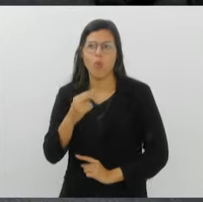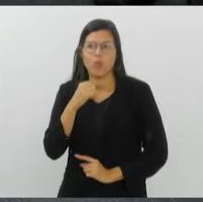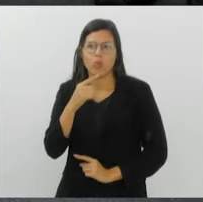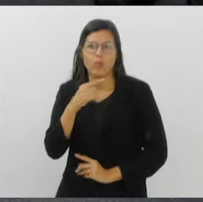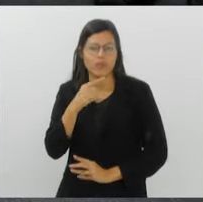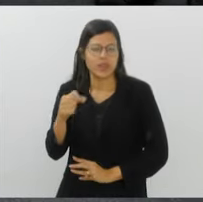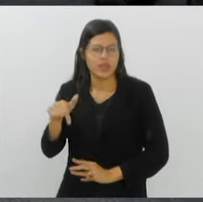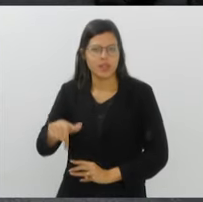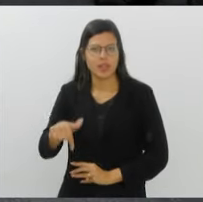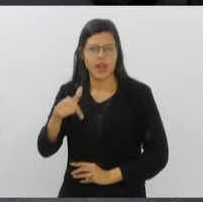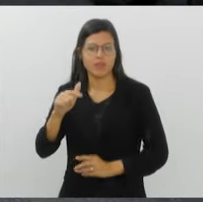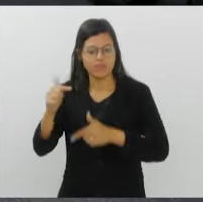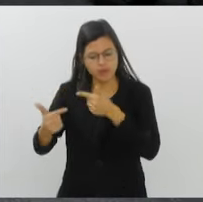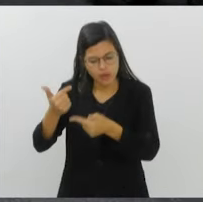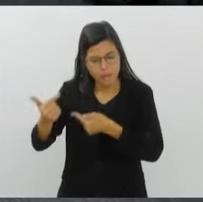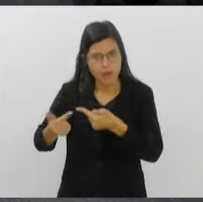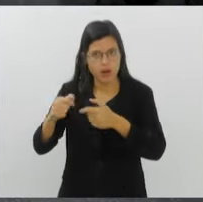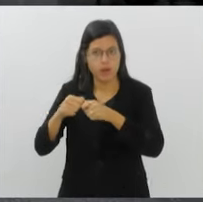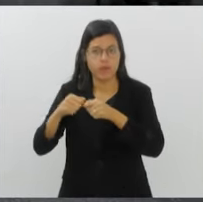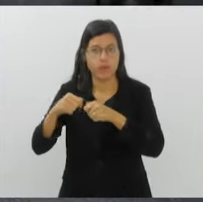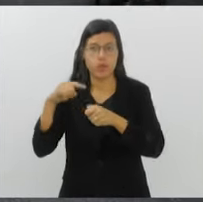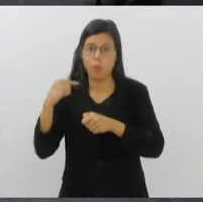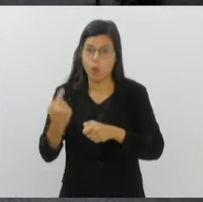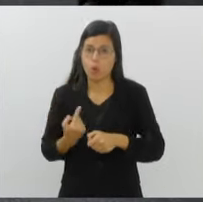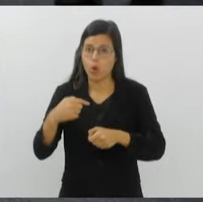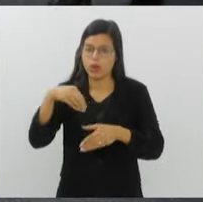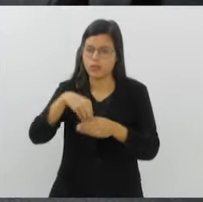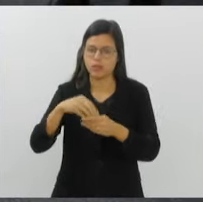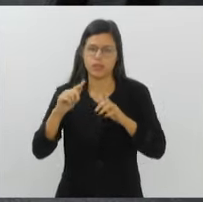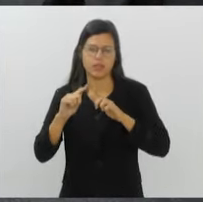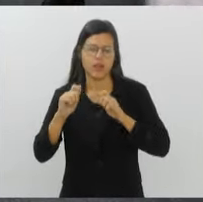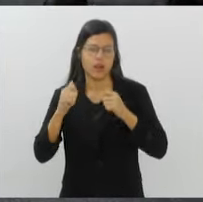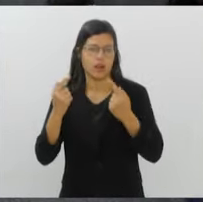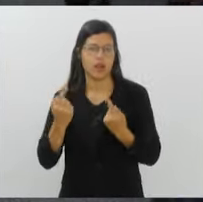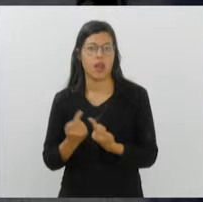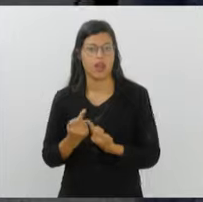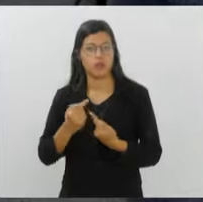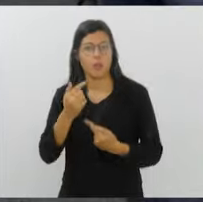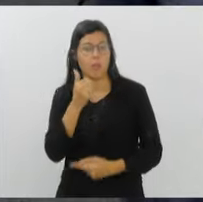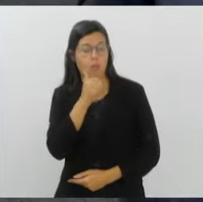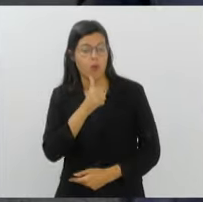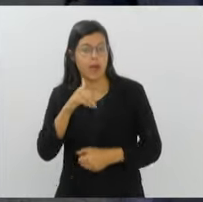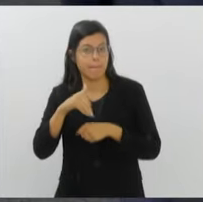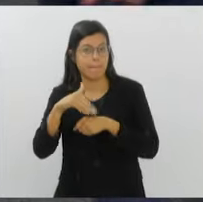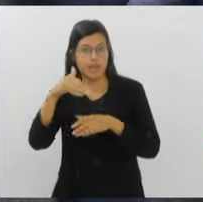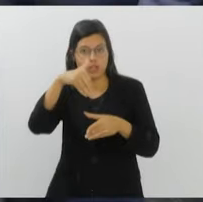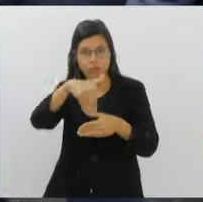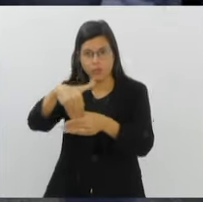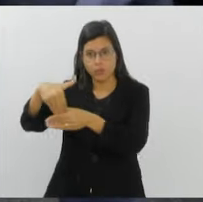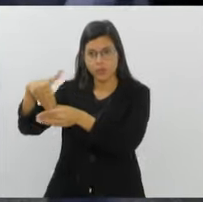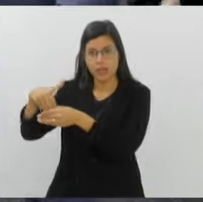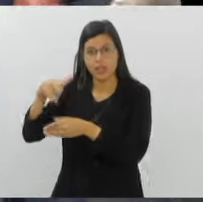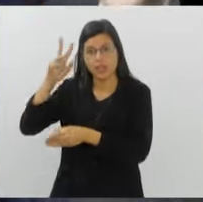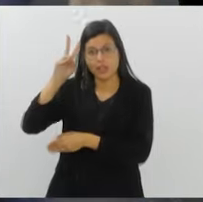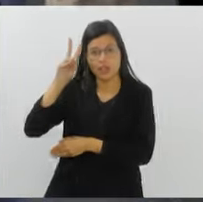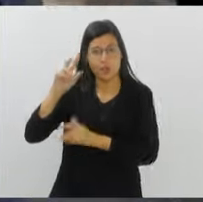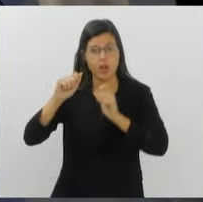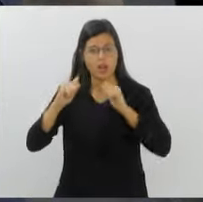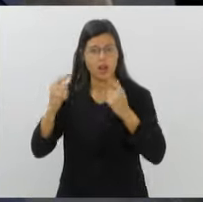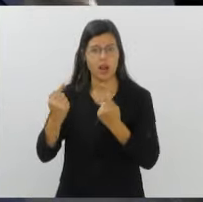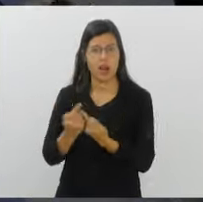feito por todos nós dentro dessa casa. Eu fui a mulher mais votada da história da Assembleia Legislativa do Rio de